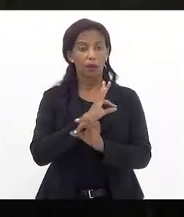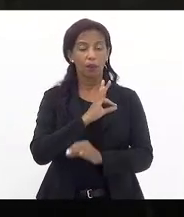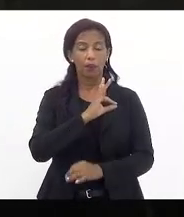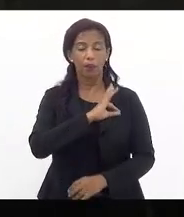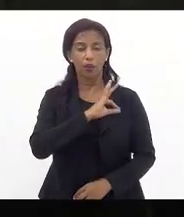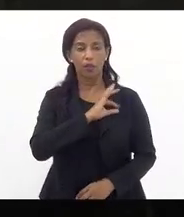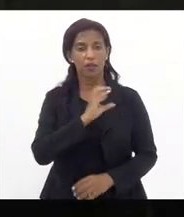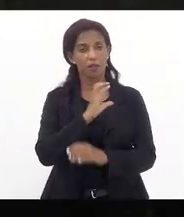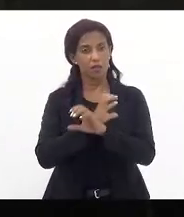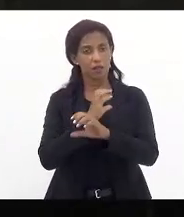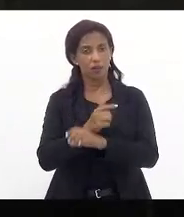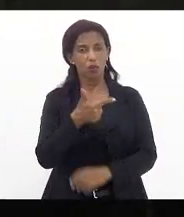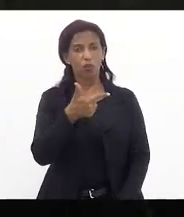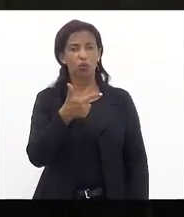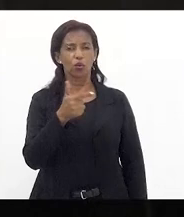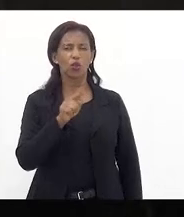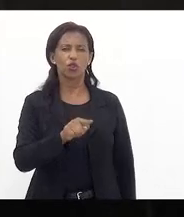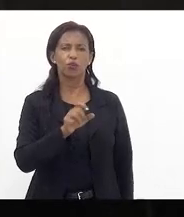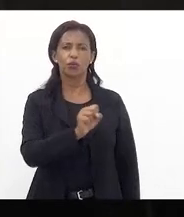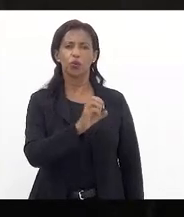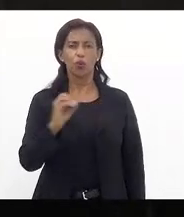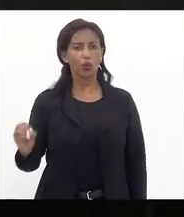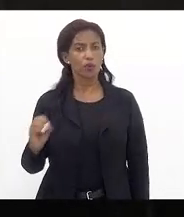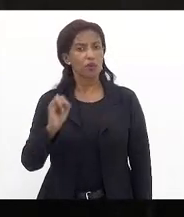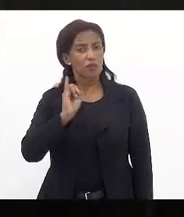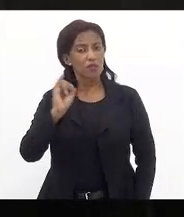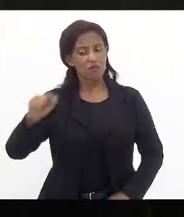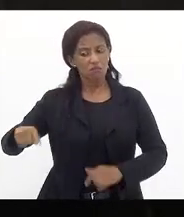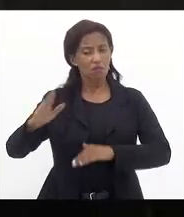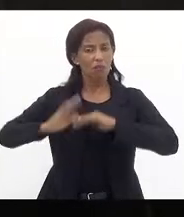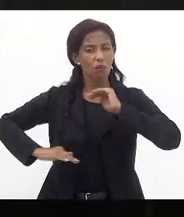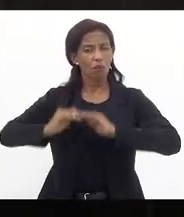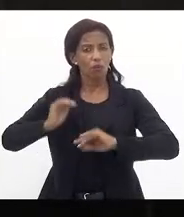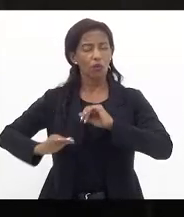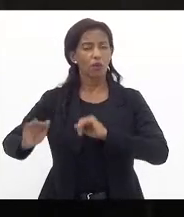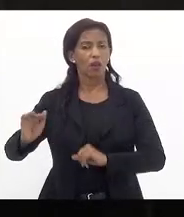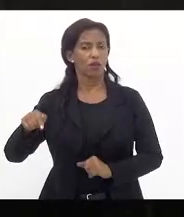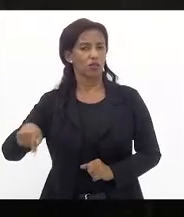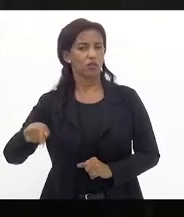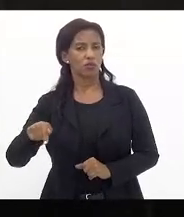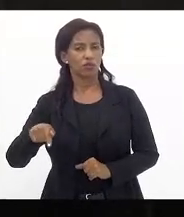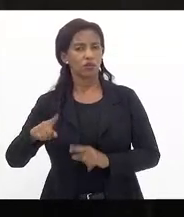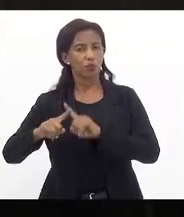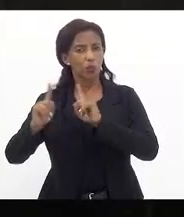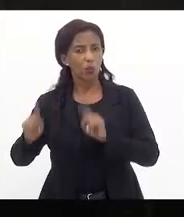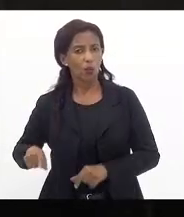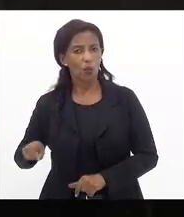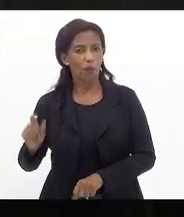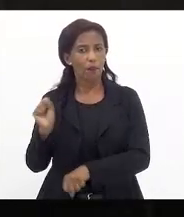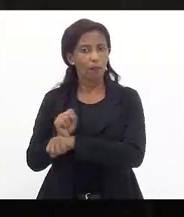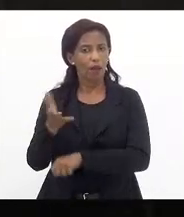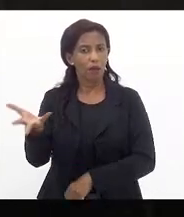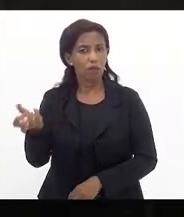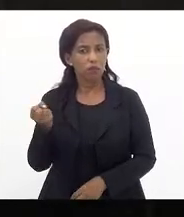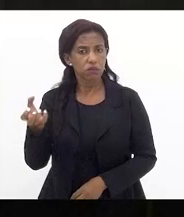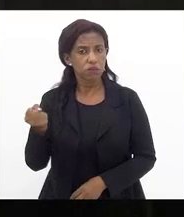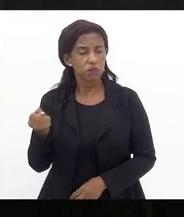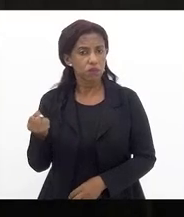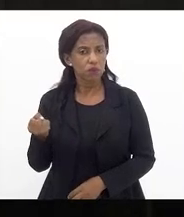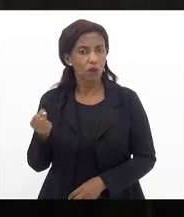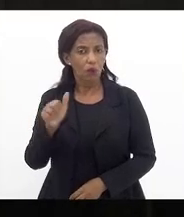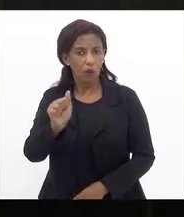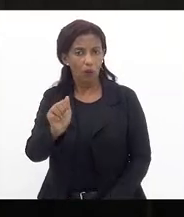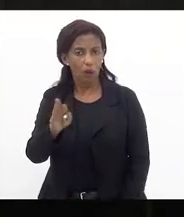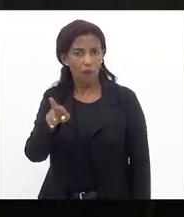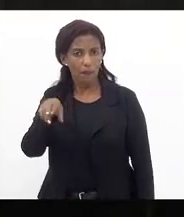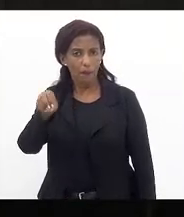2.800. Se esses policiais, se esses profissionais do serviço público deixarem de receber o